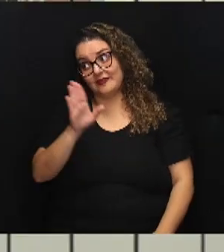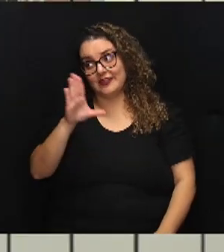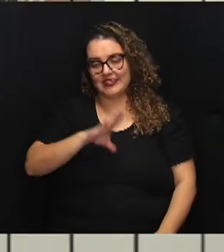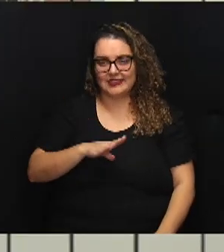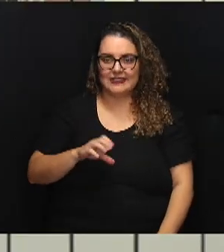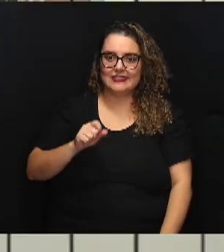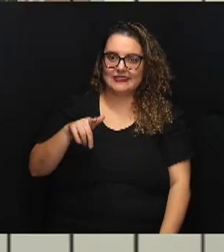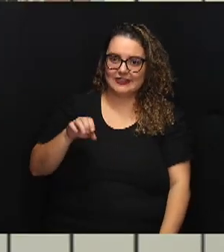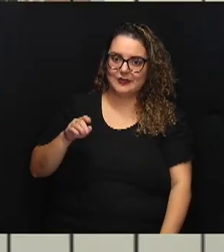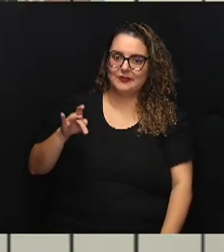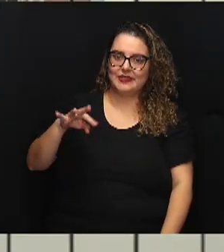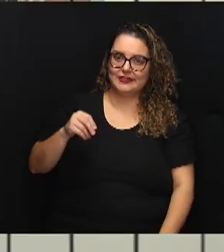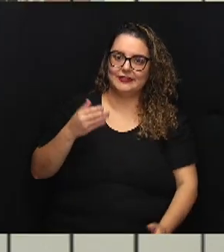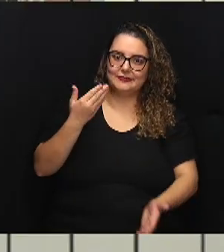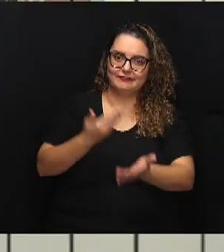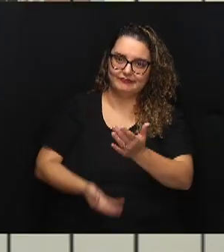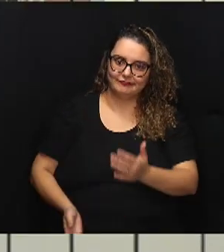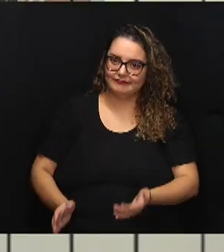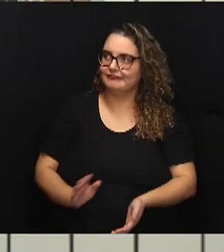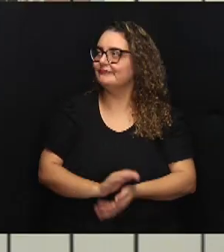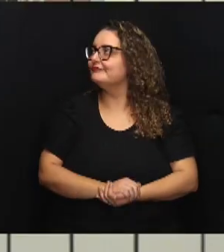Campo e saiu derrotada.